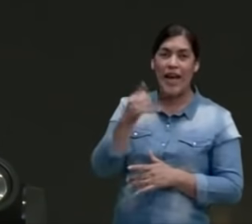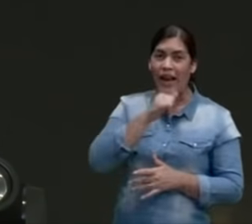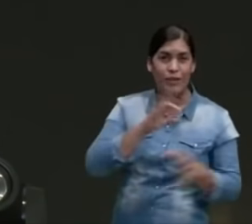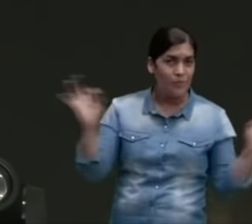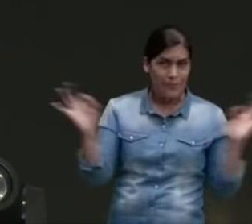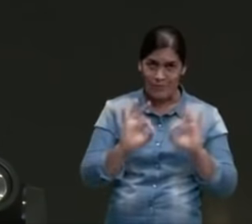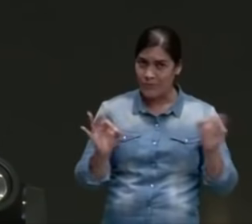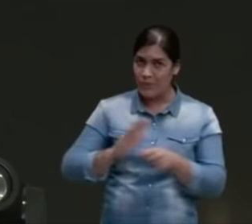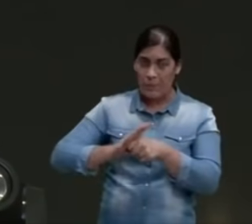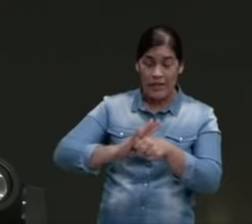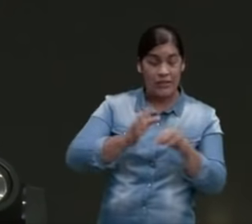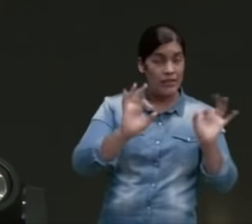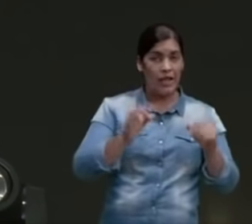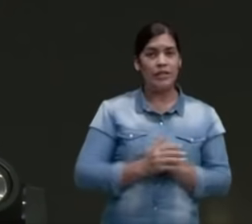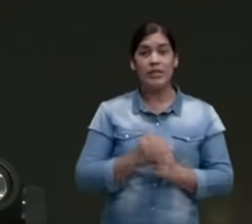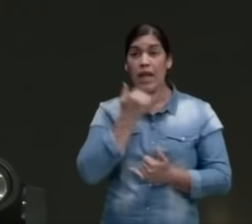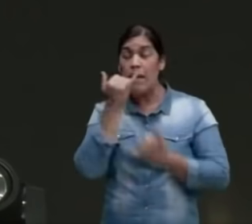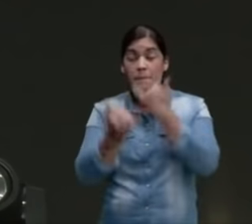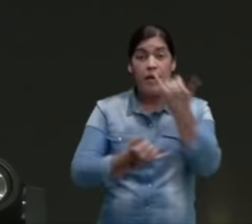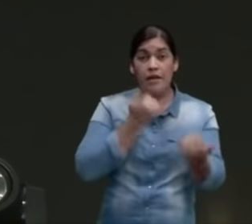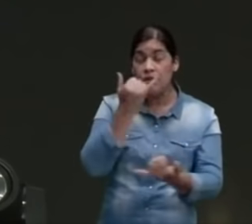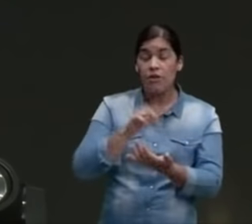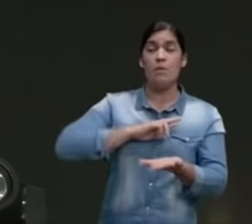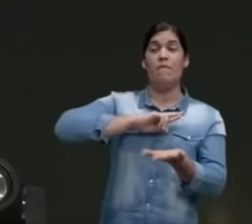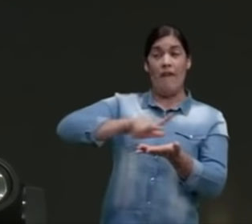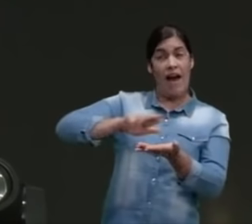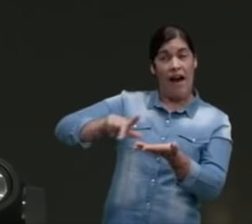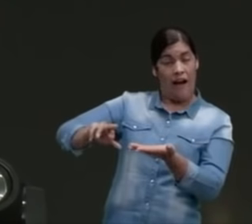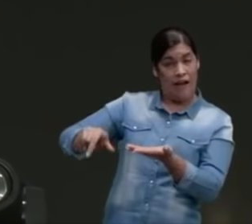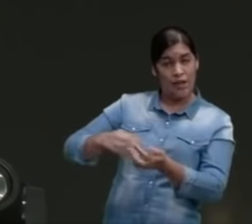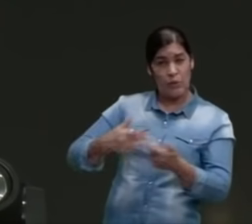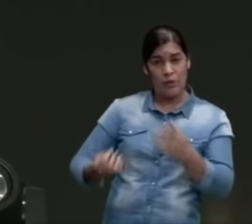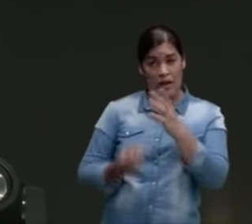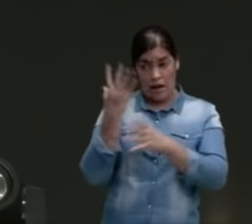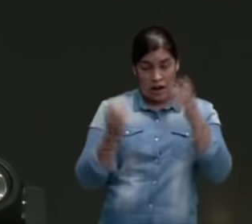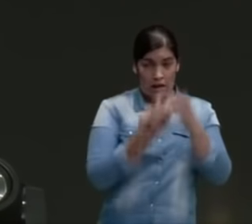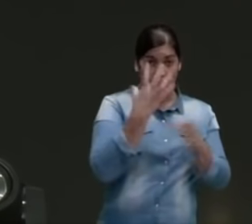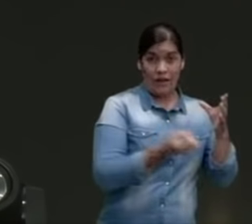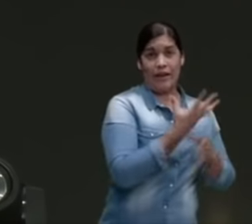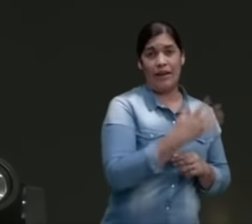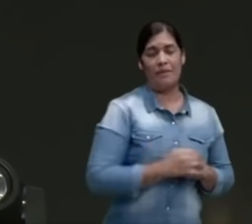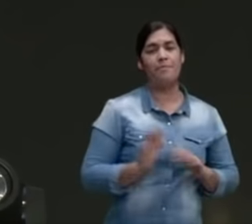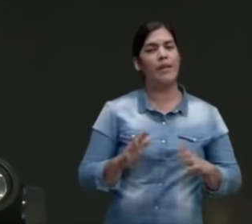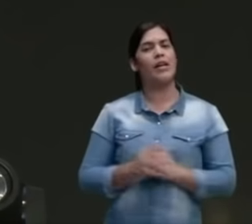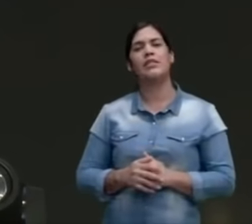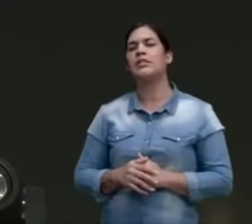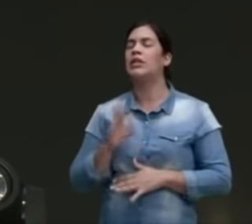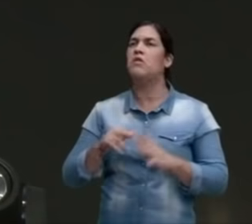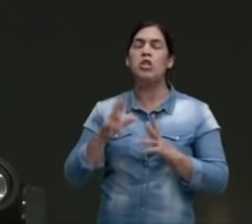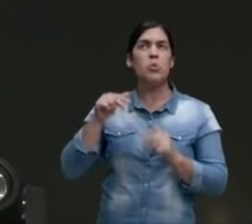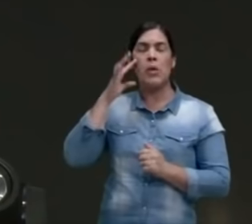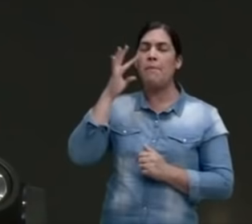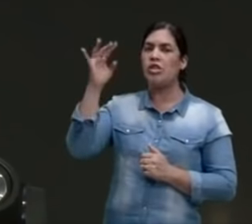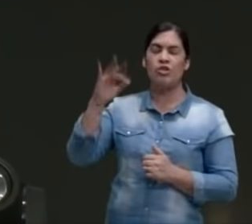eletrônicos, não tinha isso. E de repente começou a surgir tanta coisa assim. Mas eles nunca talvez imaginassem que chegaria ao